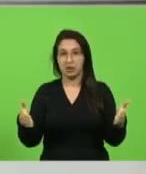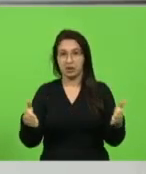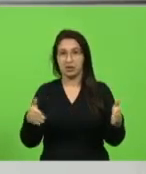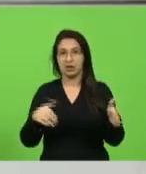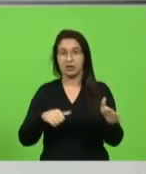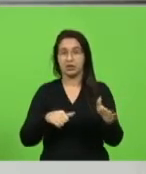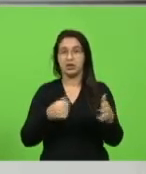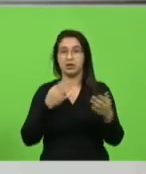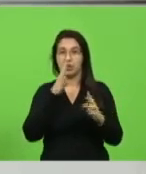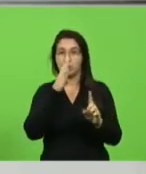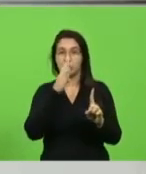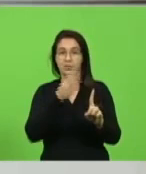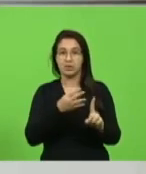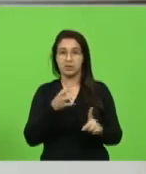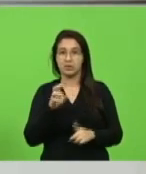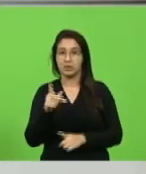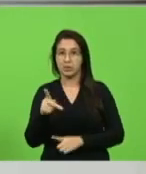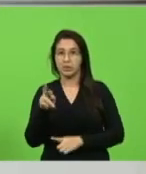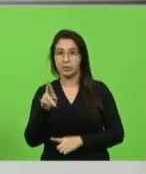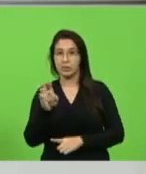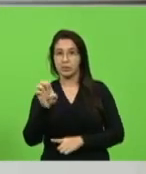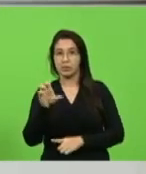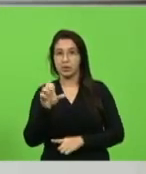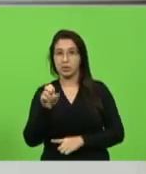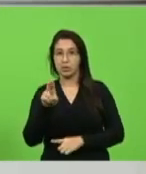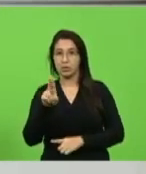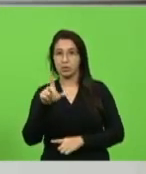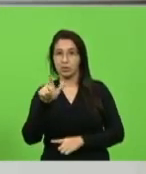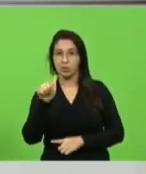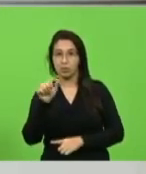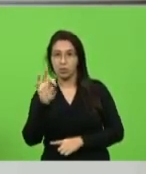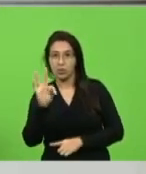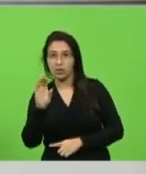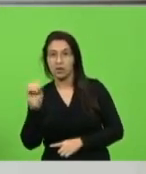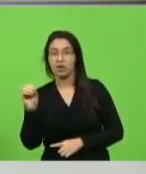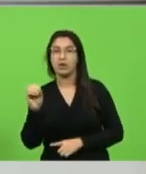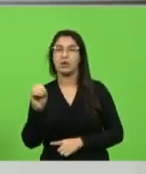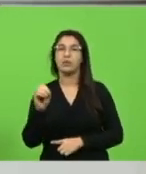corrupção passiva e de falsidade ideológica, crimes